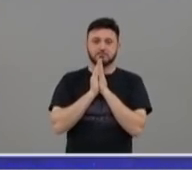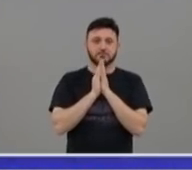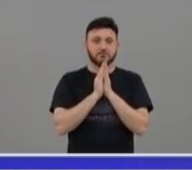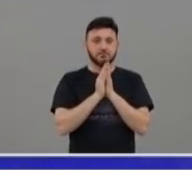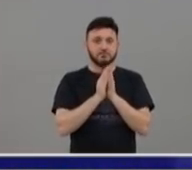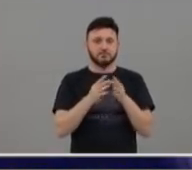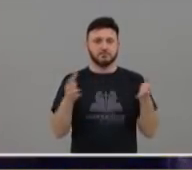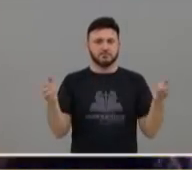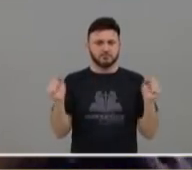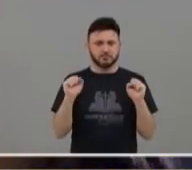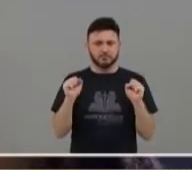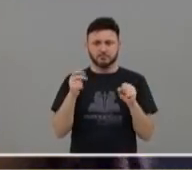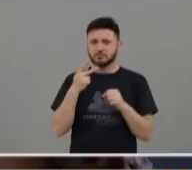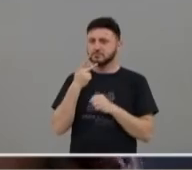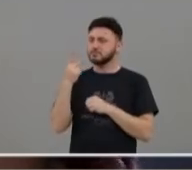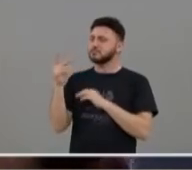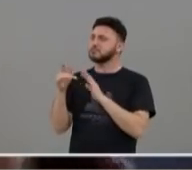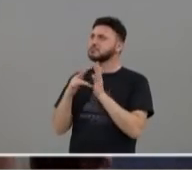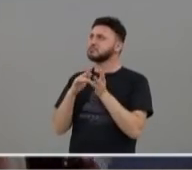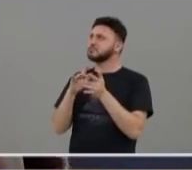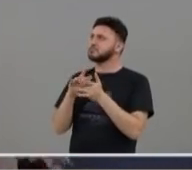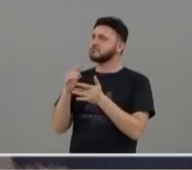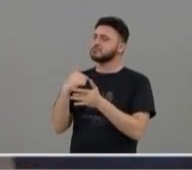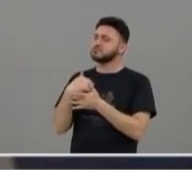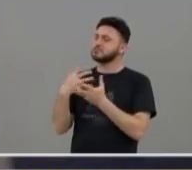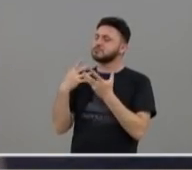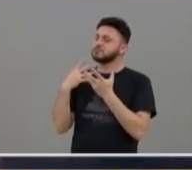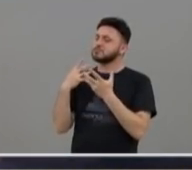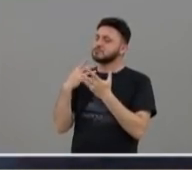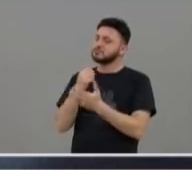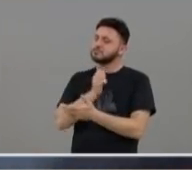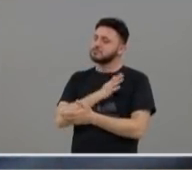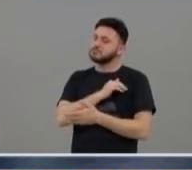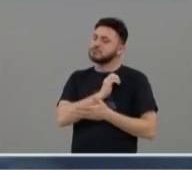te contemplar. Vim ao teu encontro.